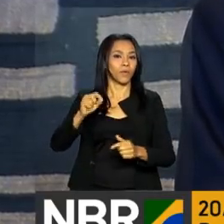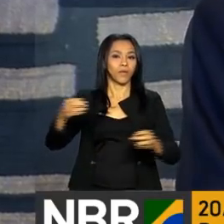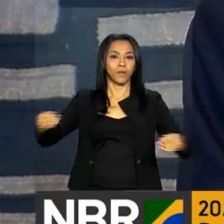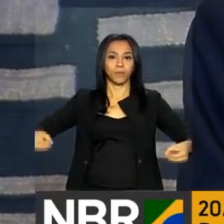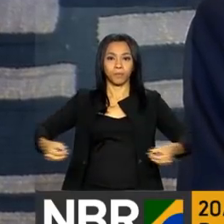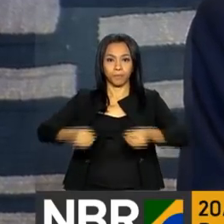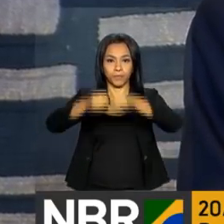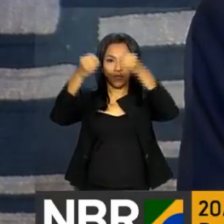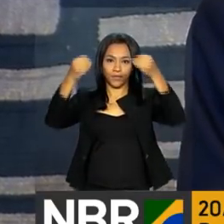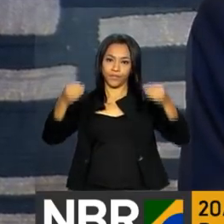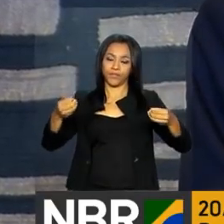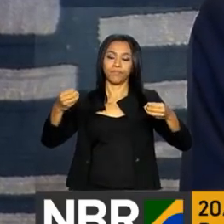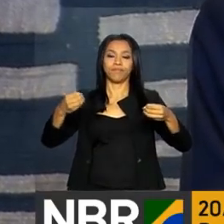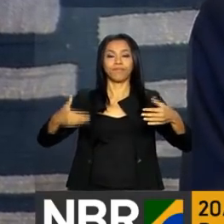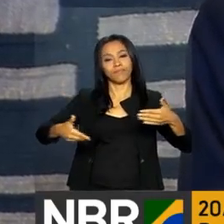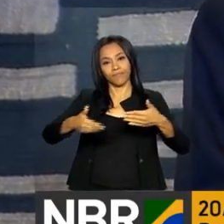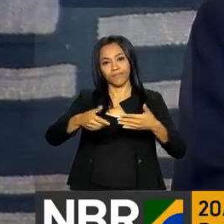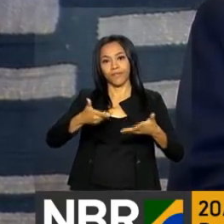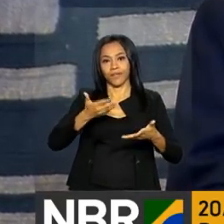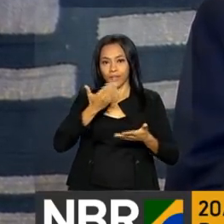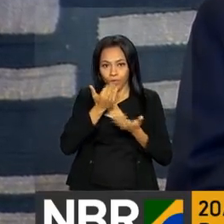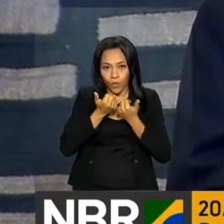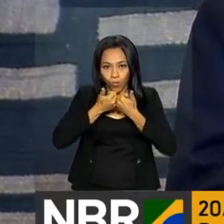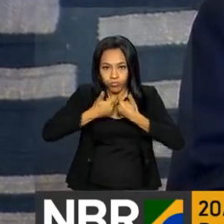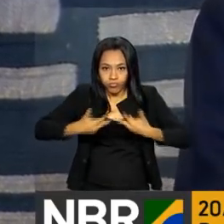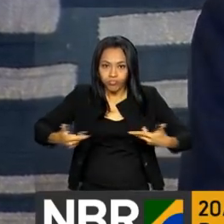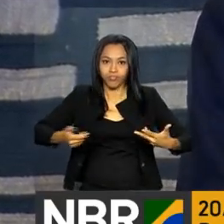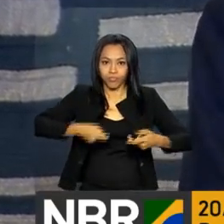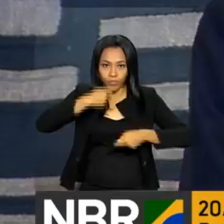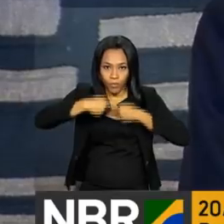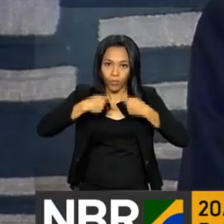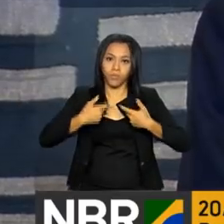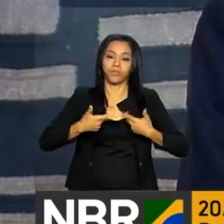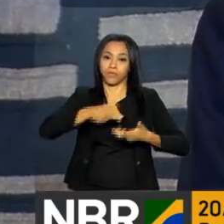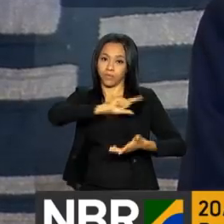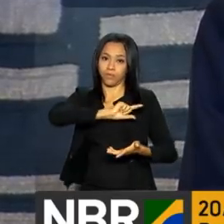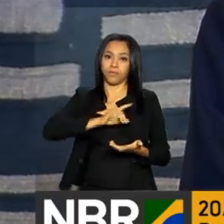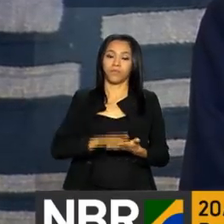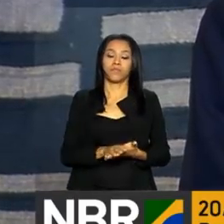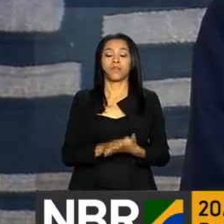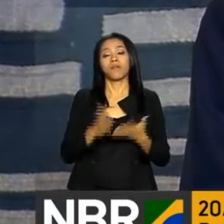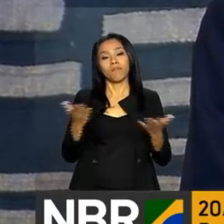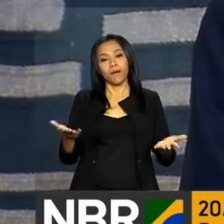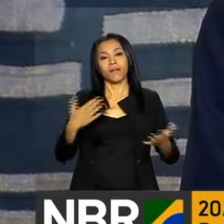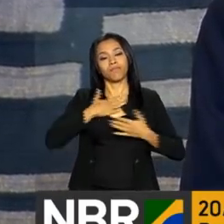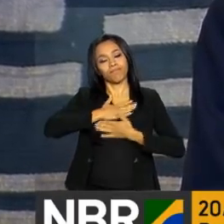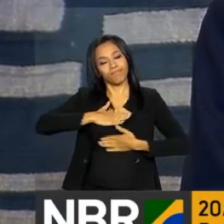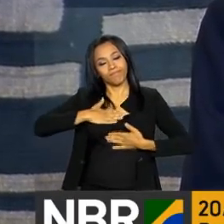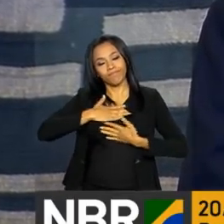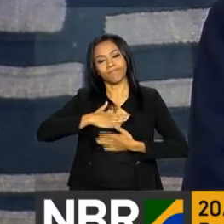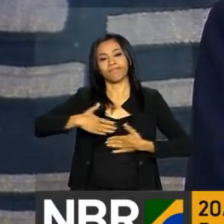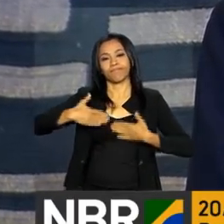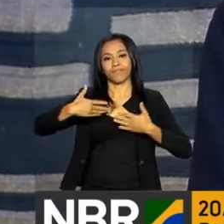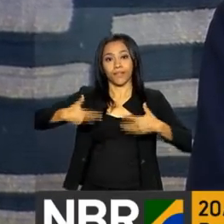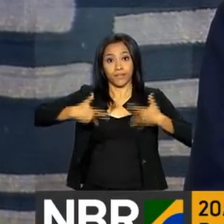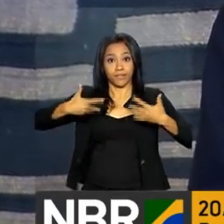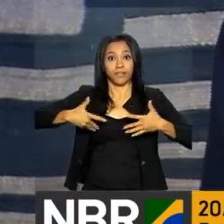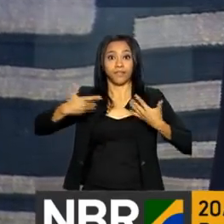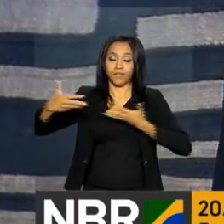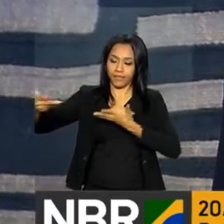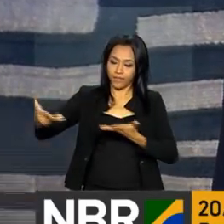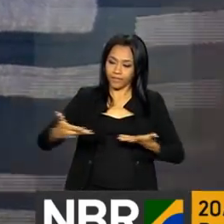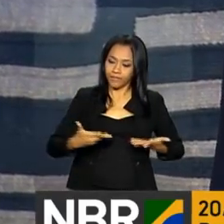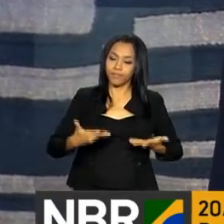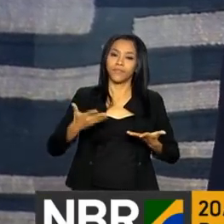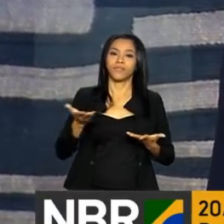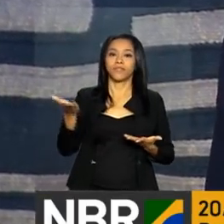num almoço dessa natureza, para reiterar, na verdade, a satisfação, a honra, a alegria que